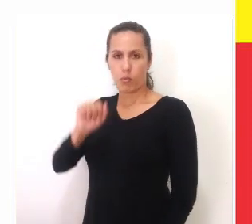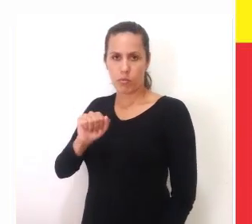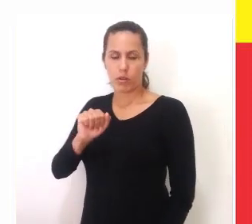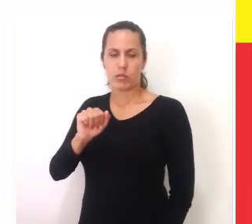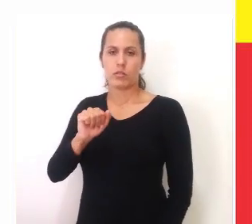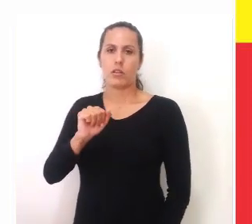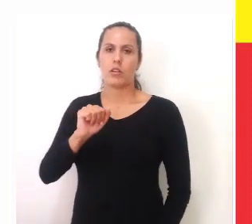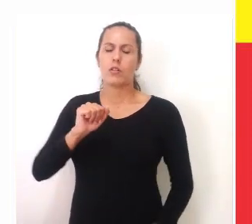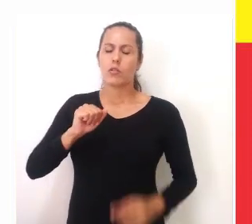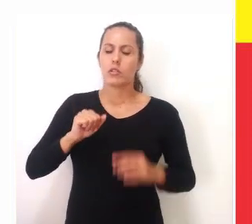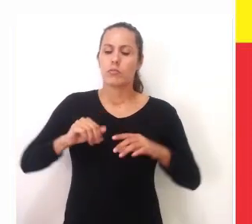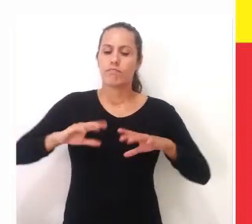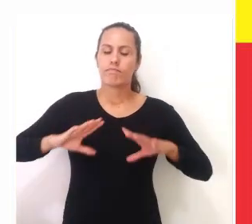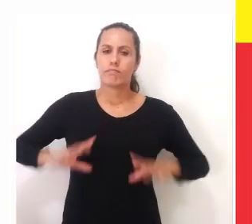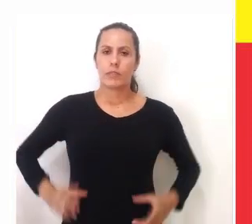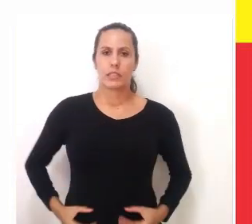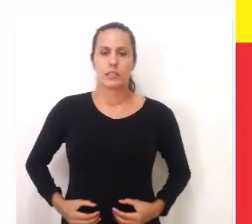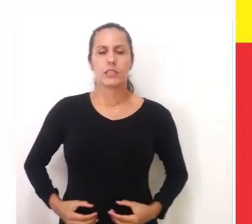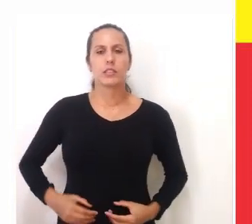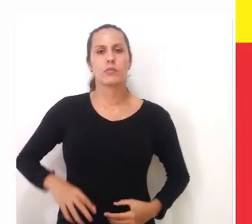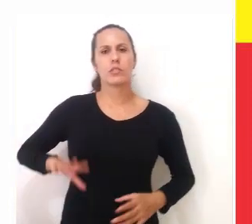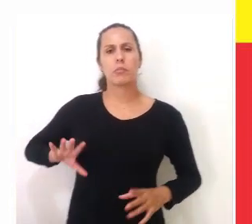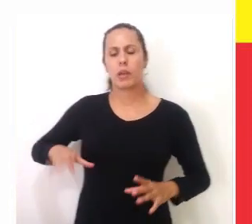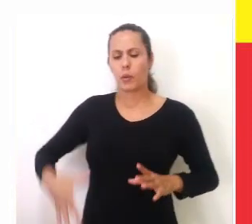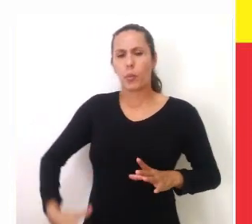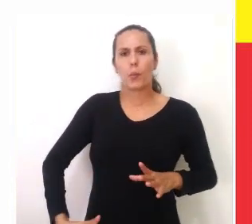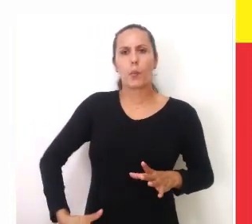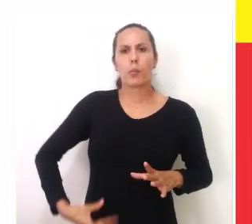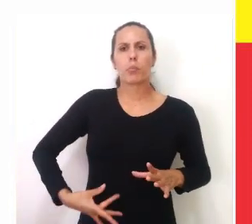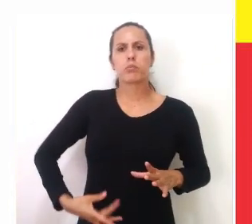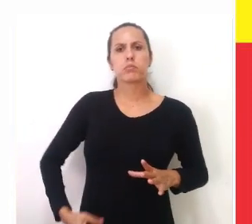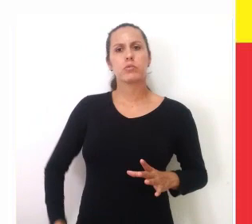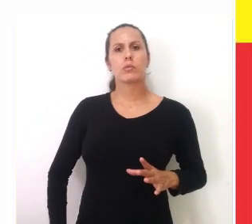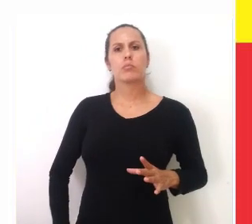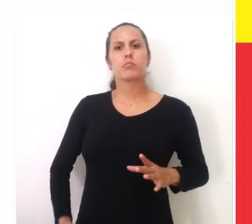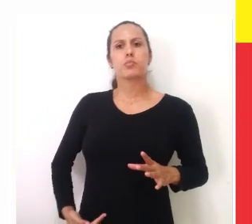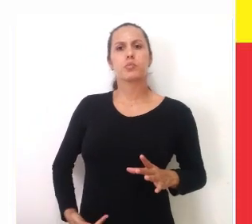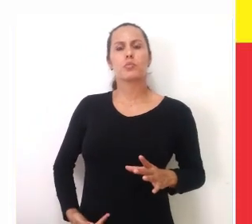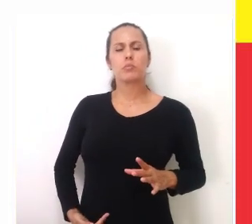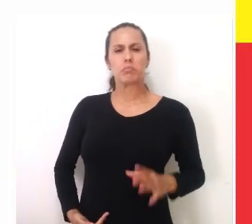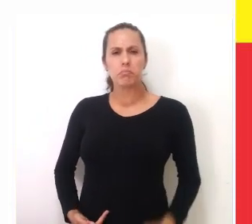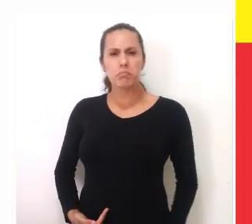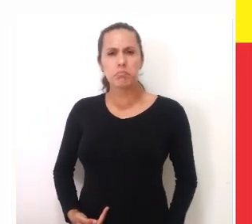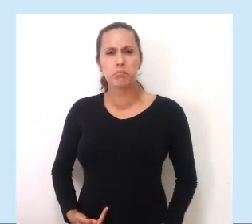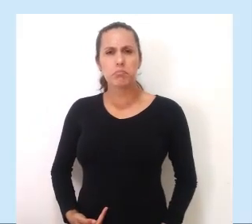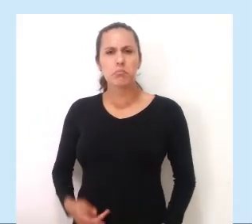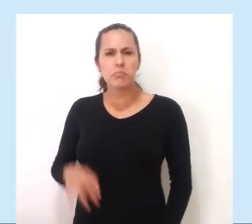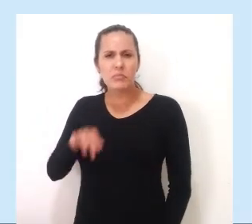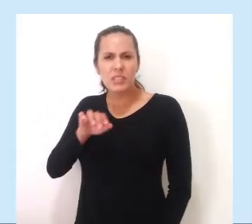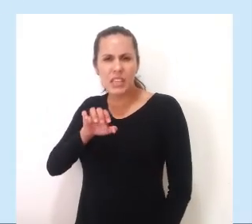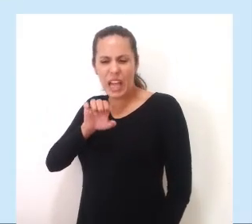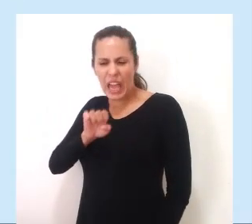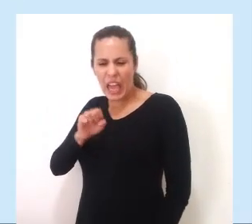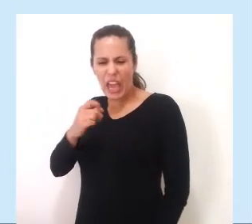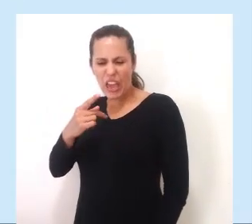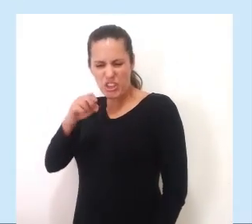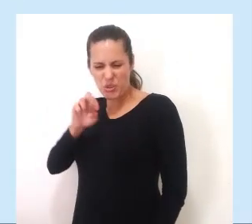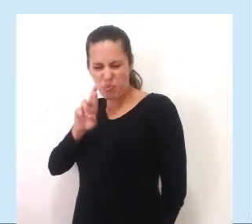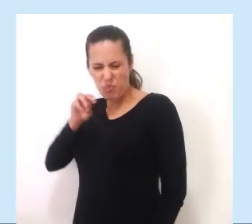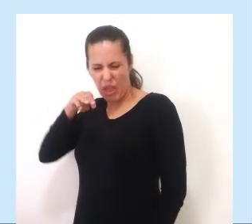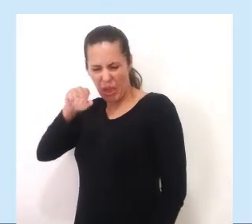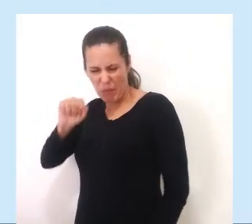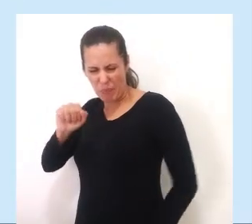certo? Que coloca-se na região vaginal, mas